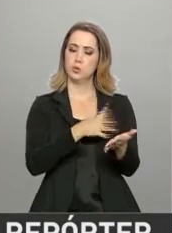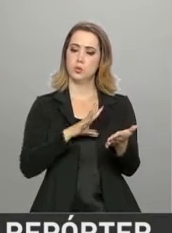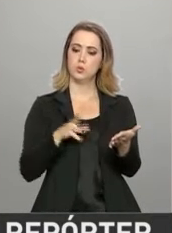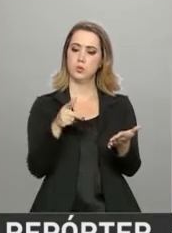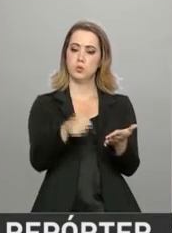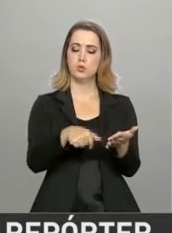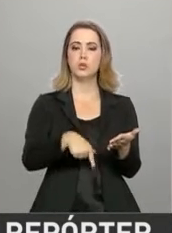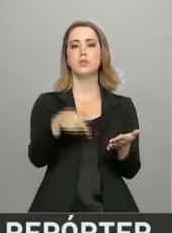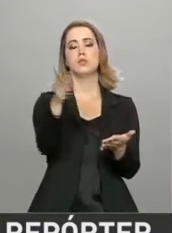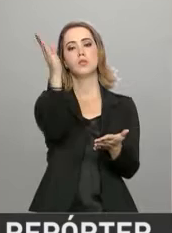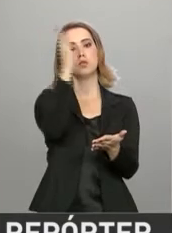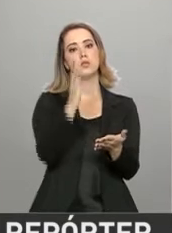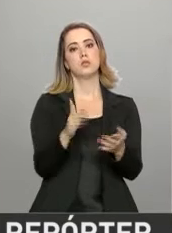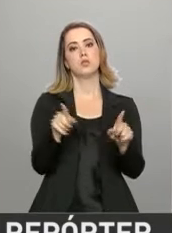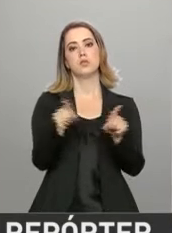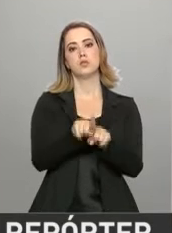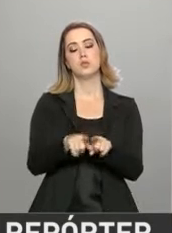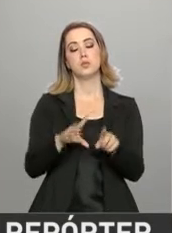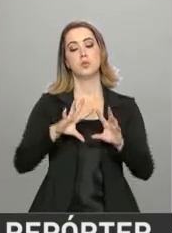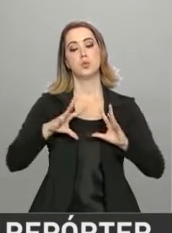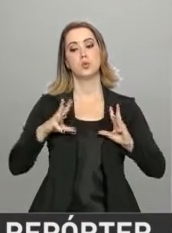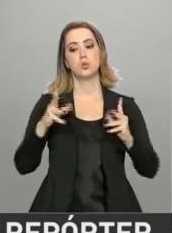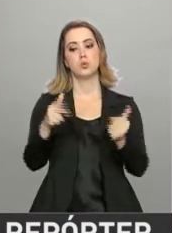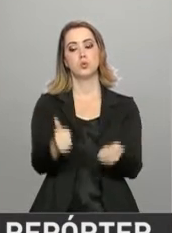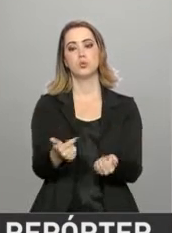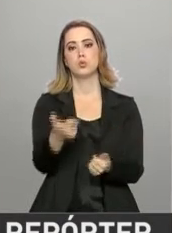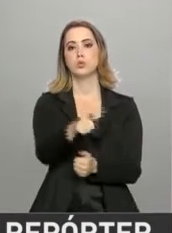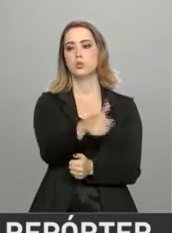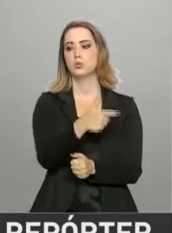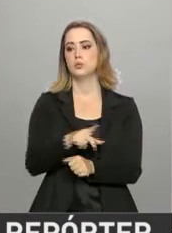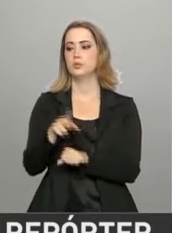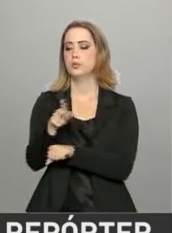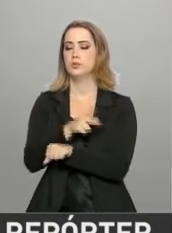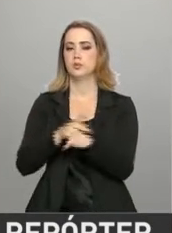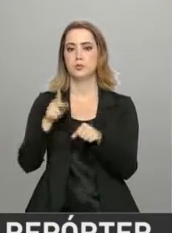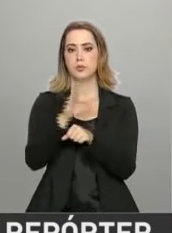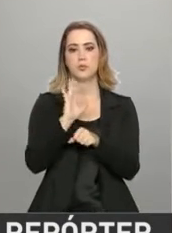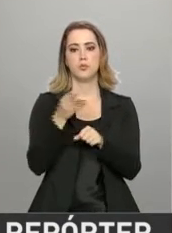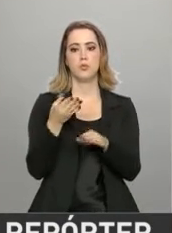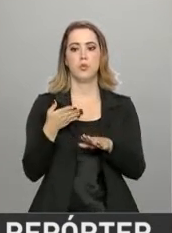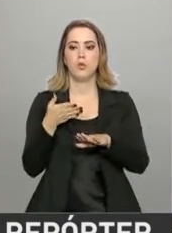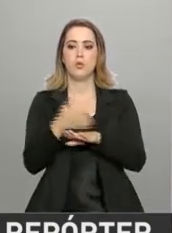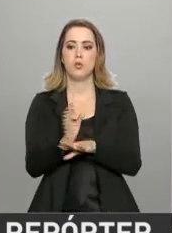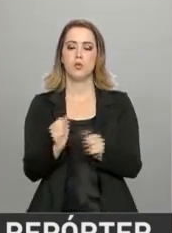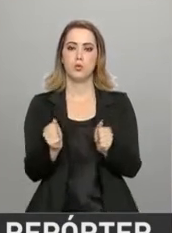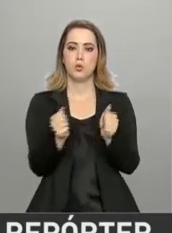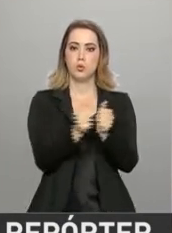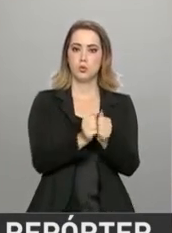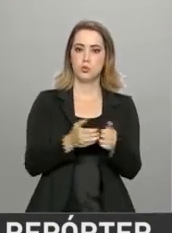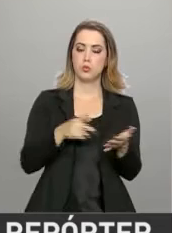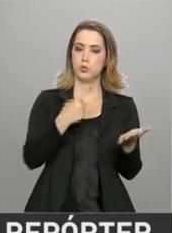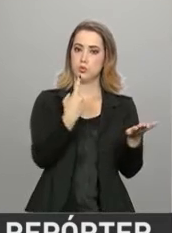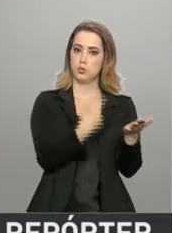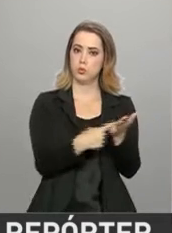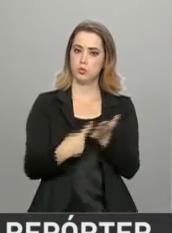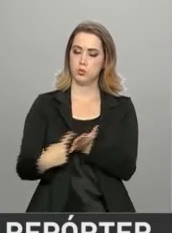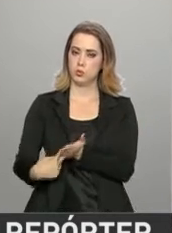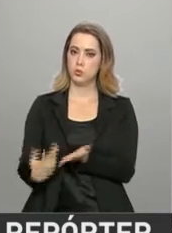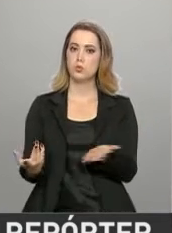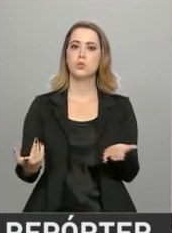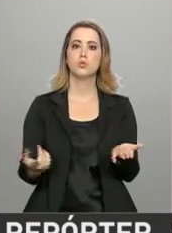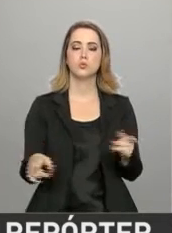do país, mas todo o acervo produzido naqueles outros países que já integram o Tratado de Marrakech. Então,